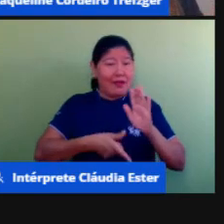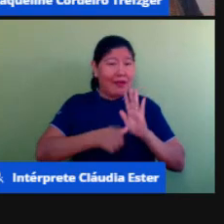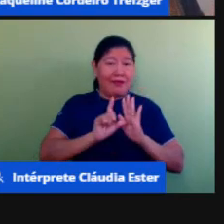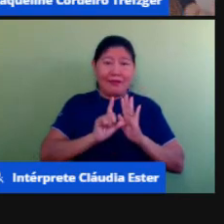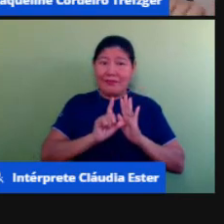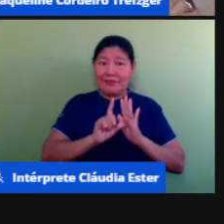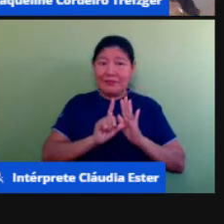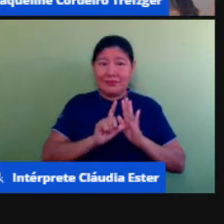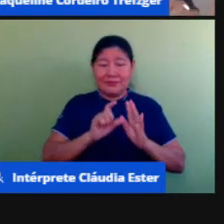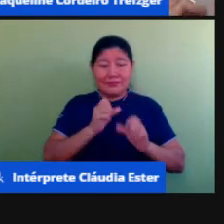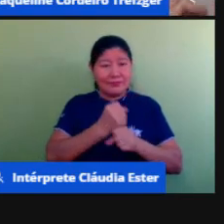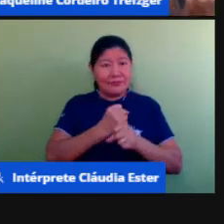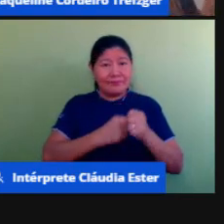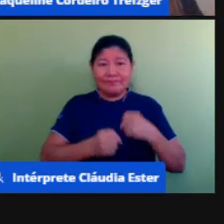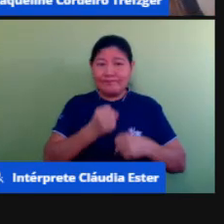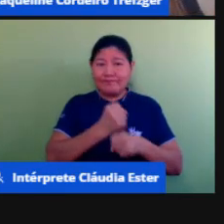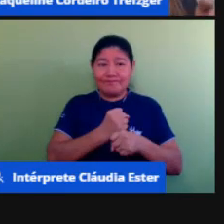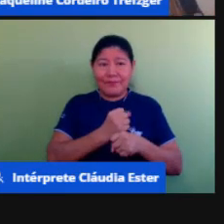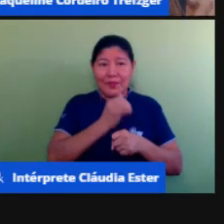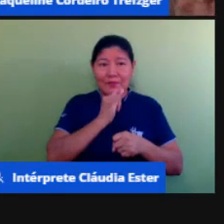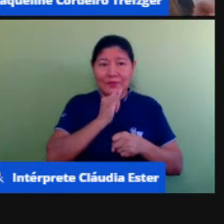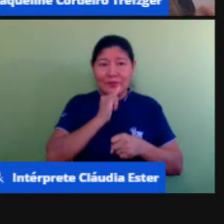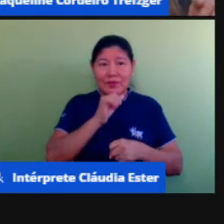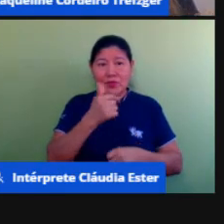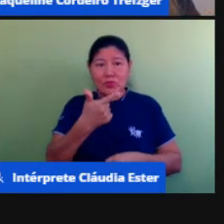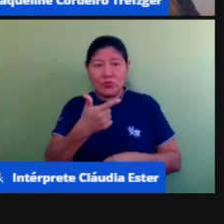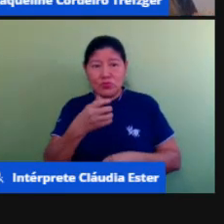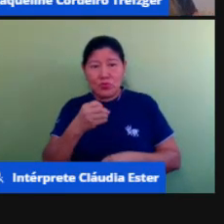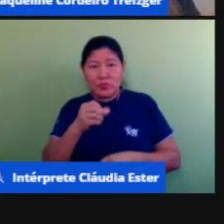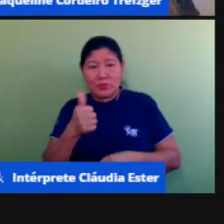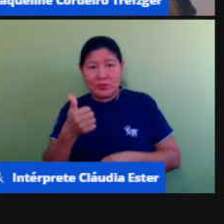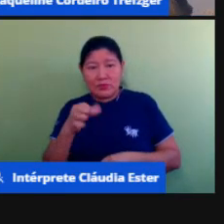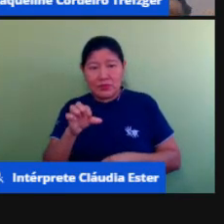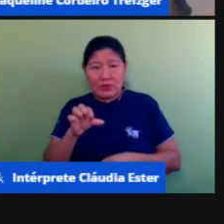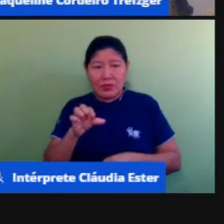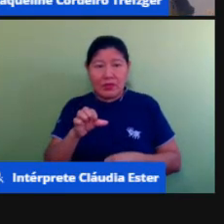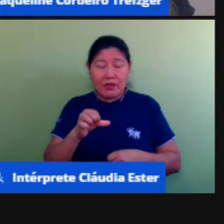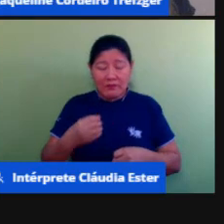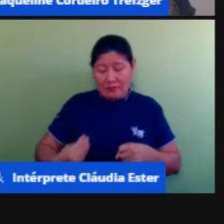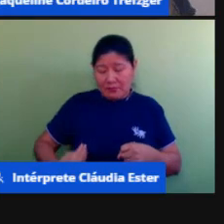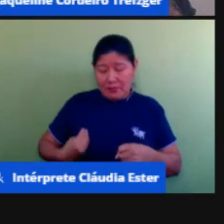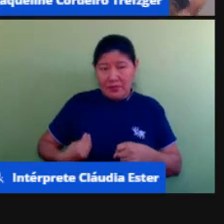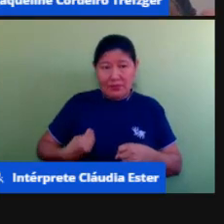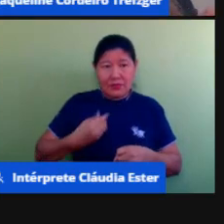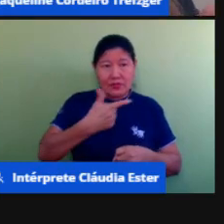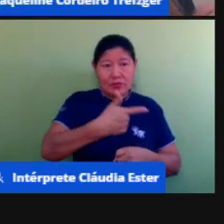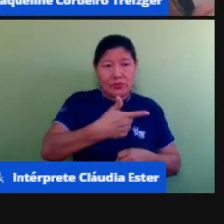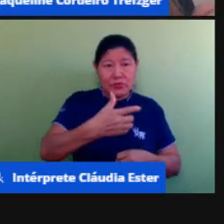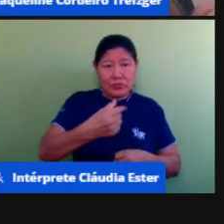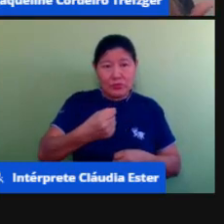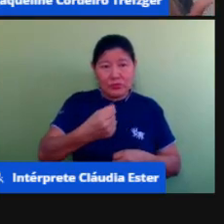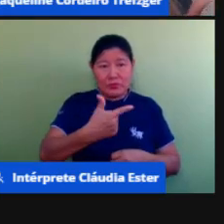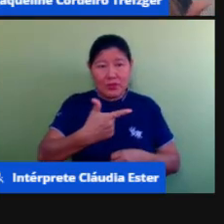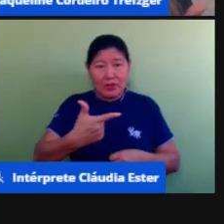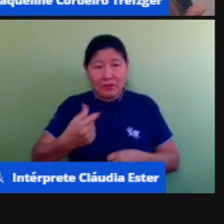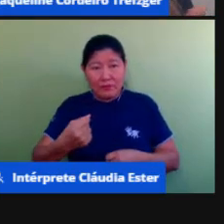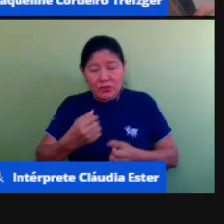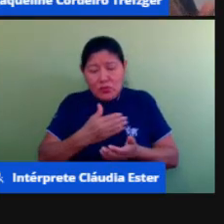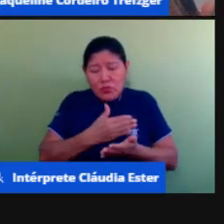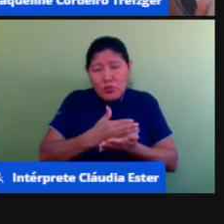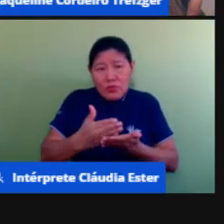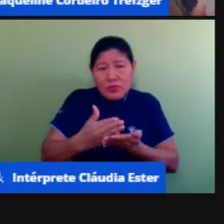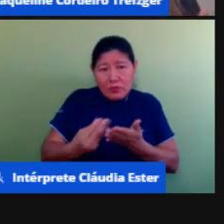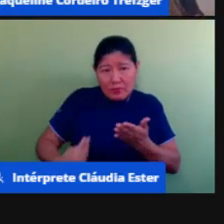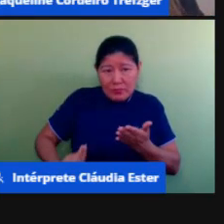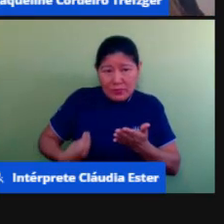ano de 2020, lembrando que 2019 foi um ano presencial, né? E 2020 nós tivemos o início